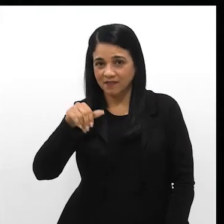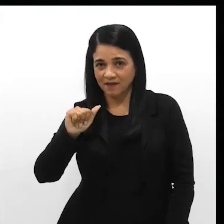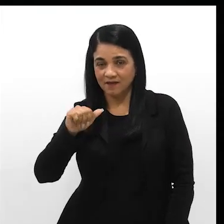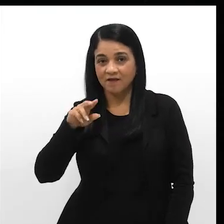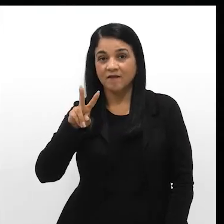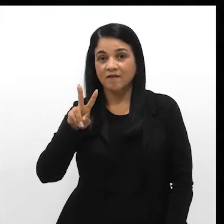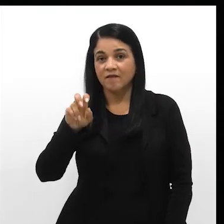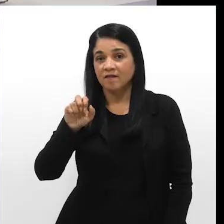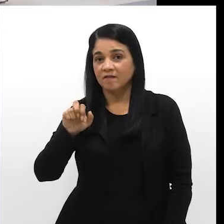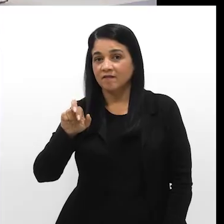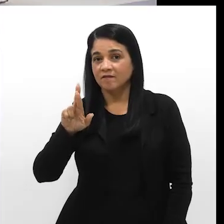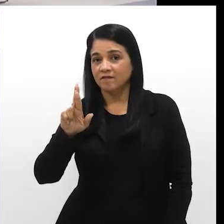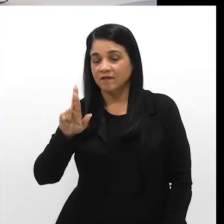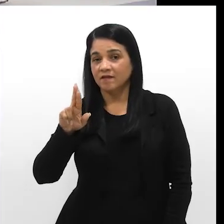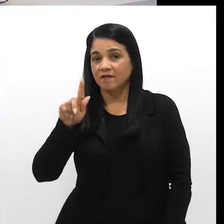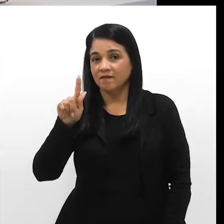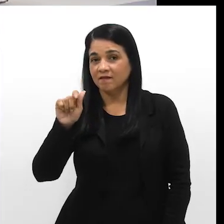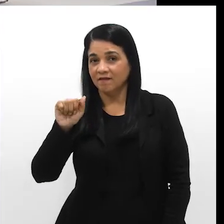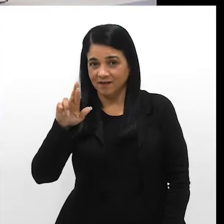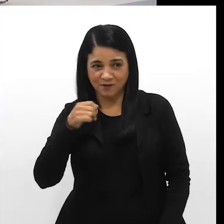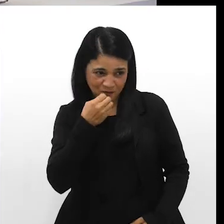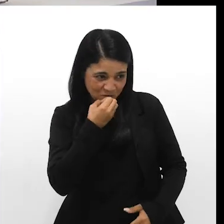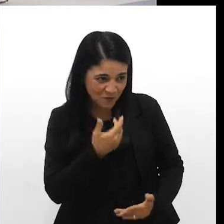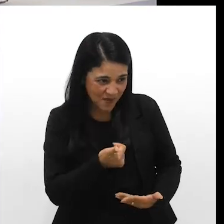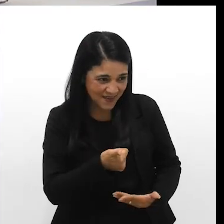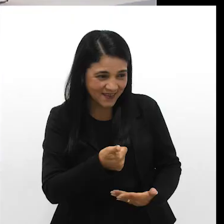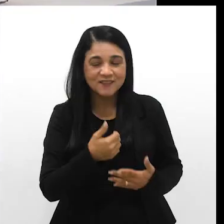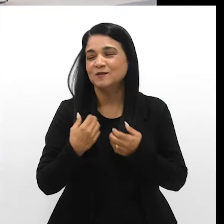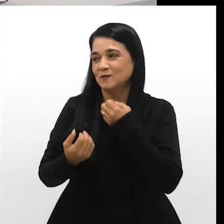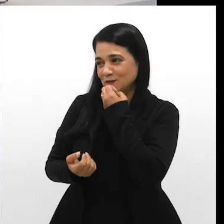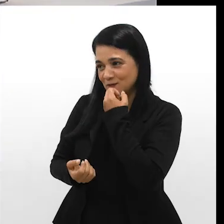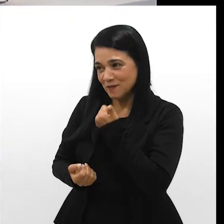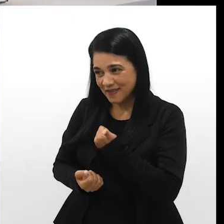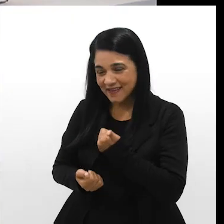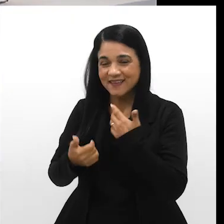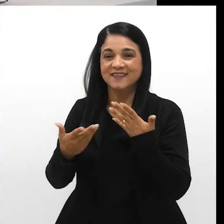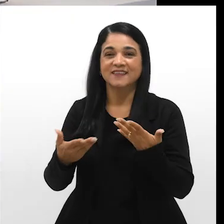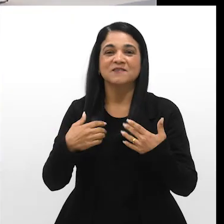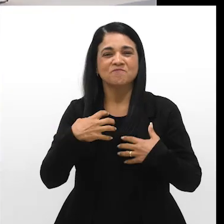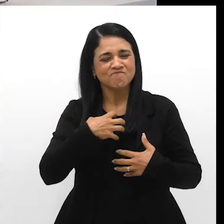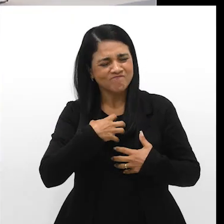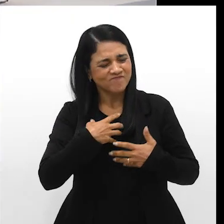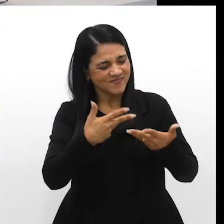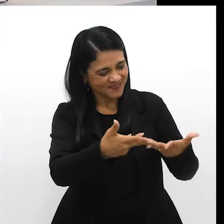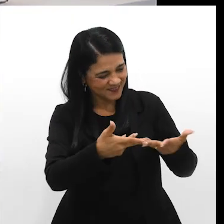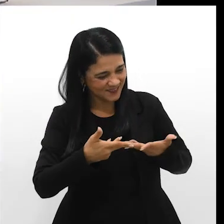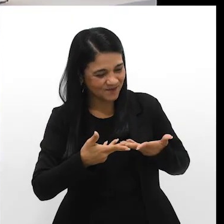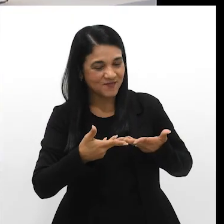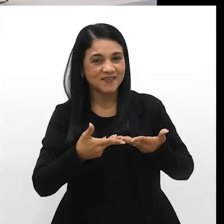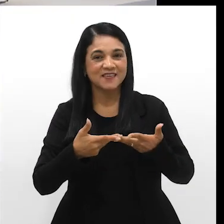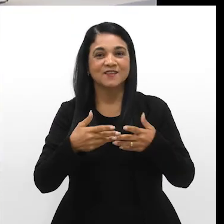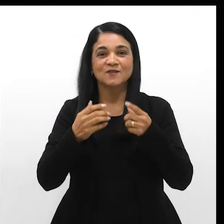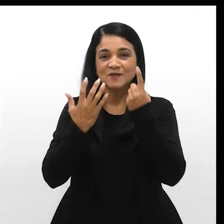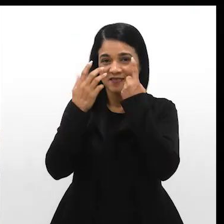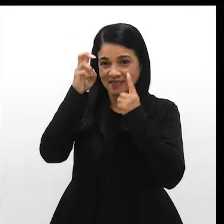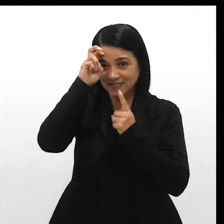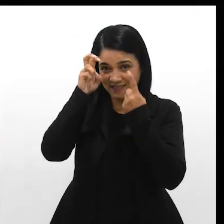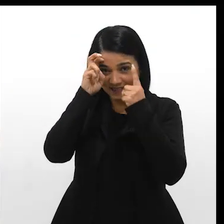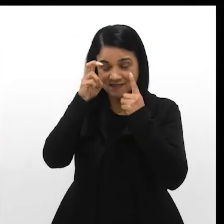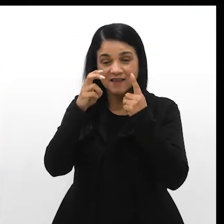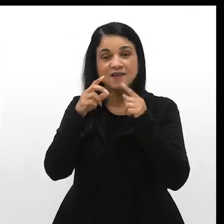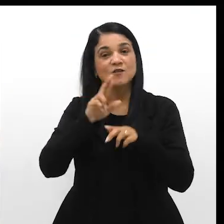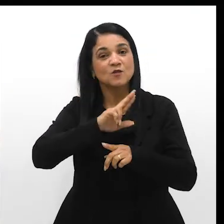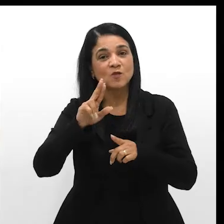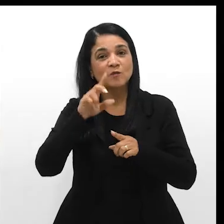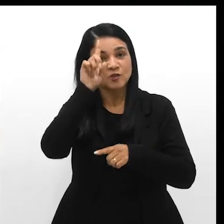Vergara. Marina, tudo bem? Tudo bem? Prazer te receber aqui no Quintas com Quintais, em meu nome, em nome da direção